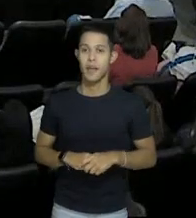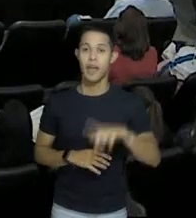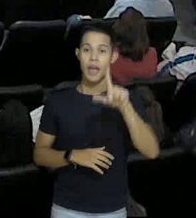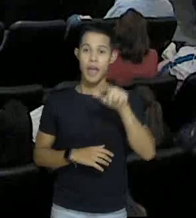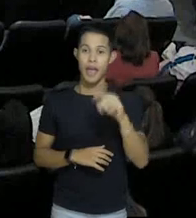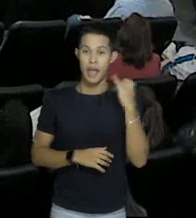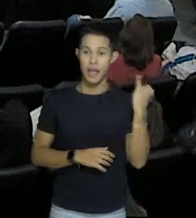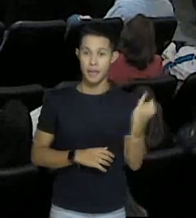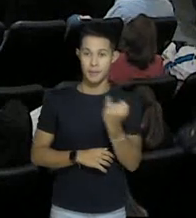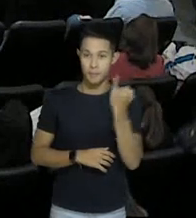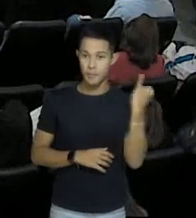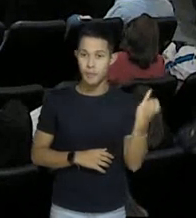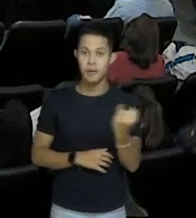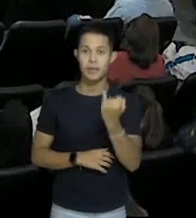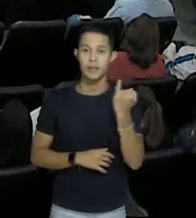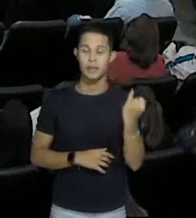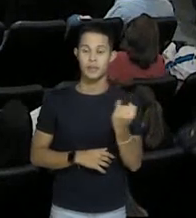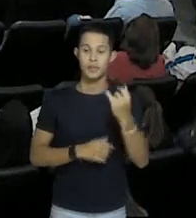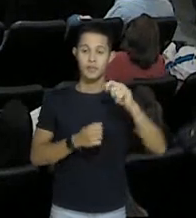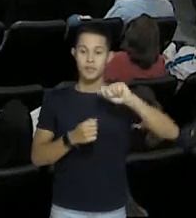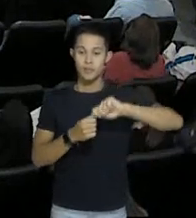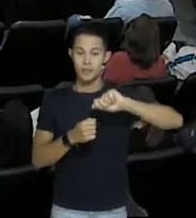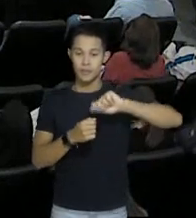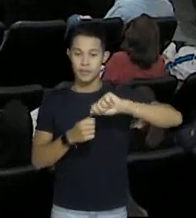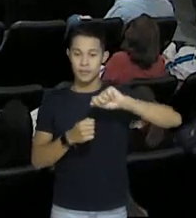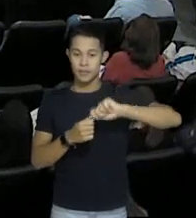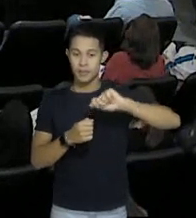é saber... Deixa eu passar a